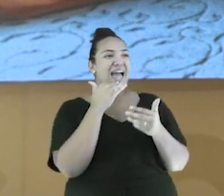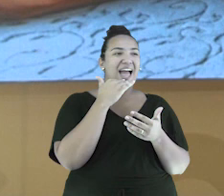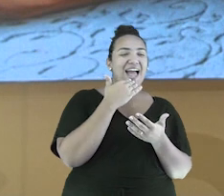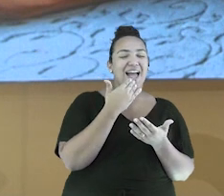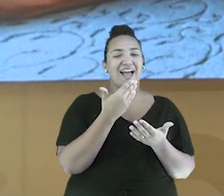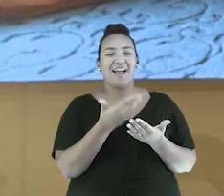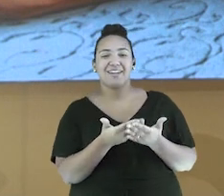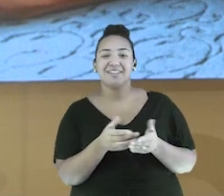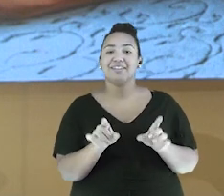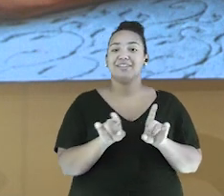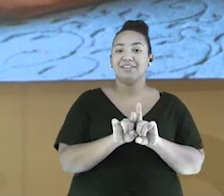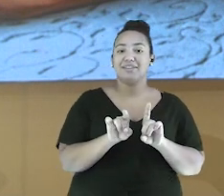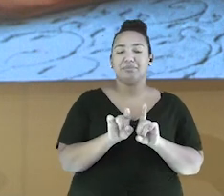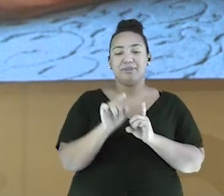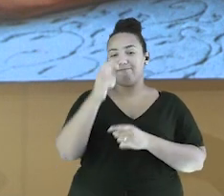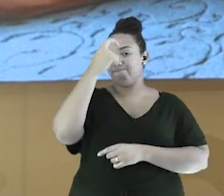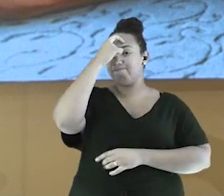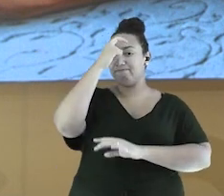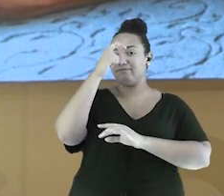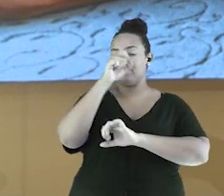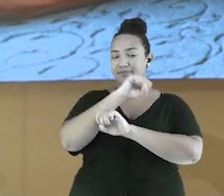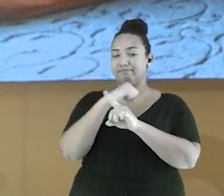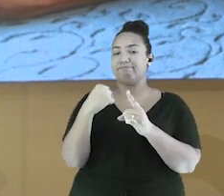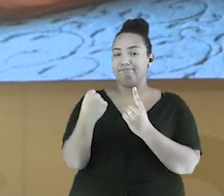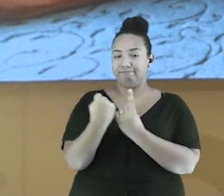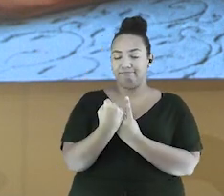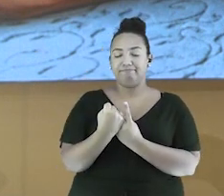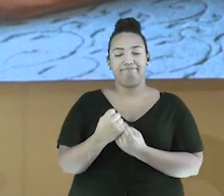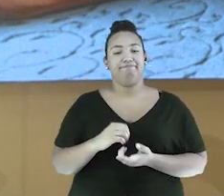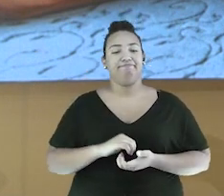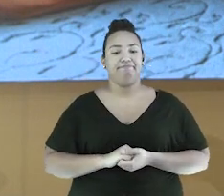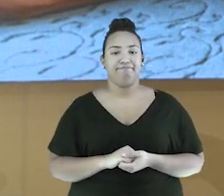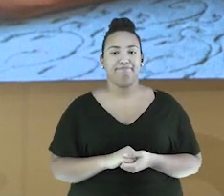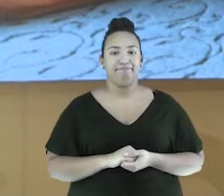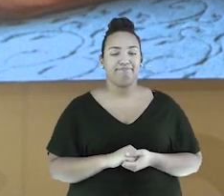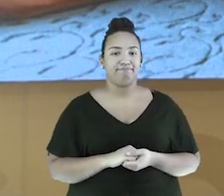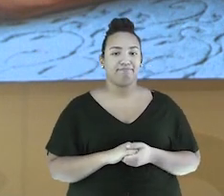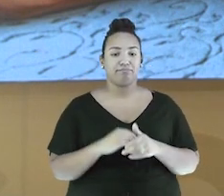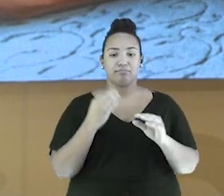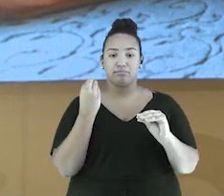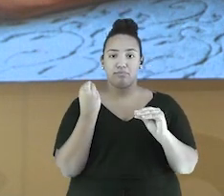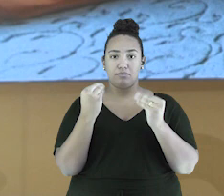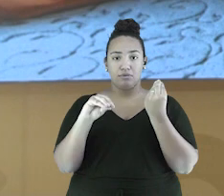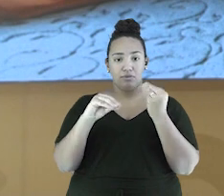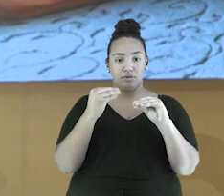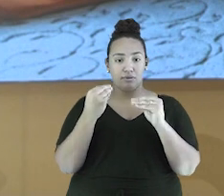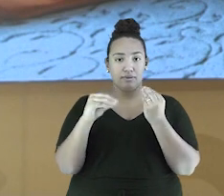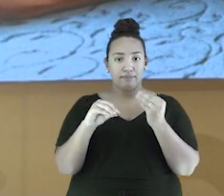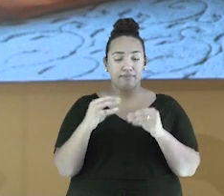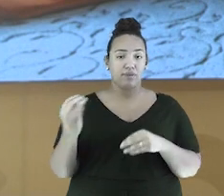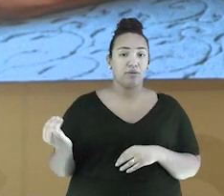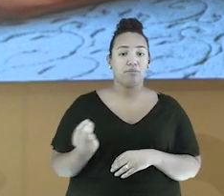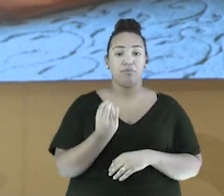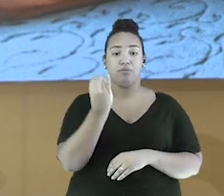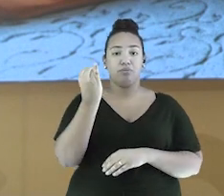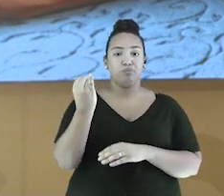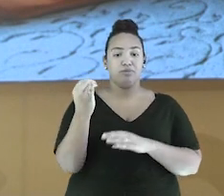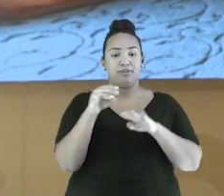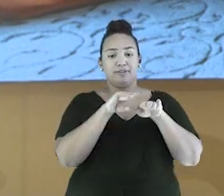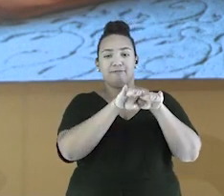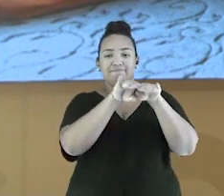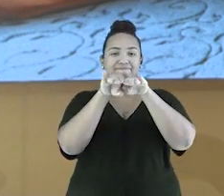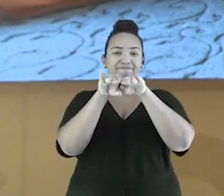conscientizar de várias questões sociais à nossa volta. As novelas não têm o mesmo nível de importância dado ao cinema,